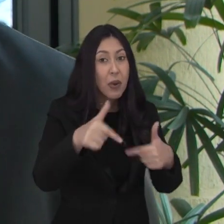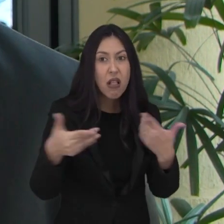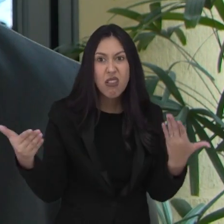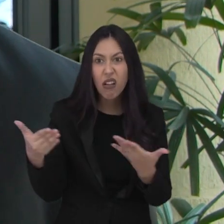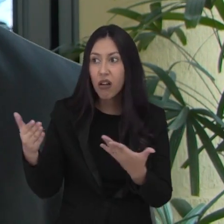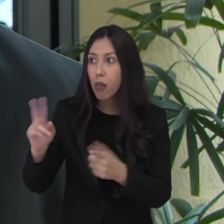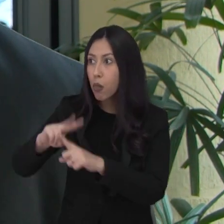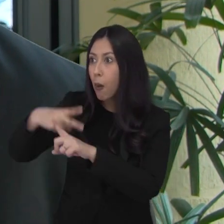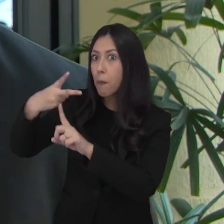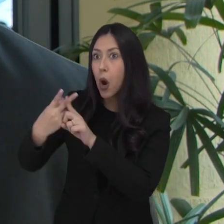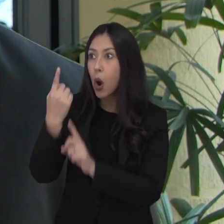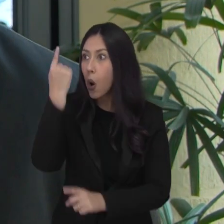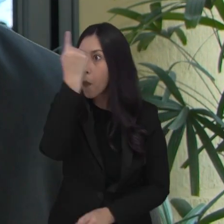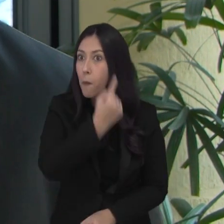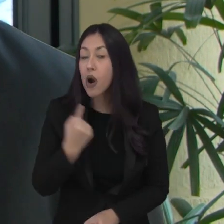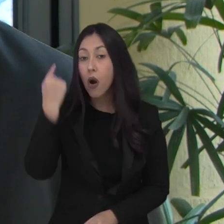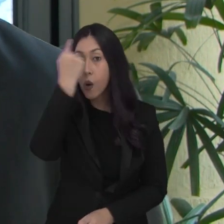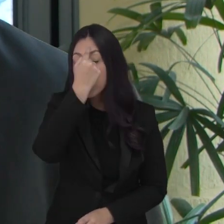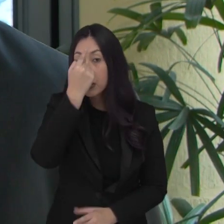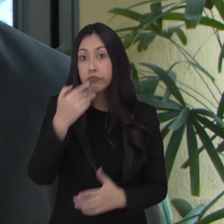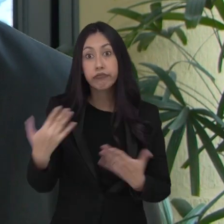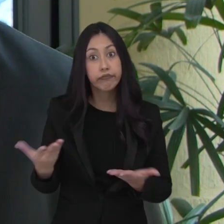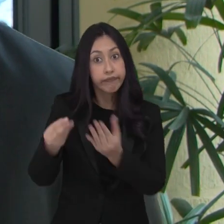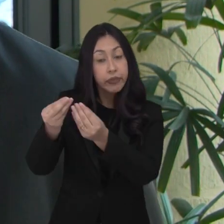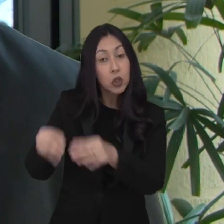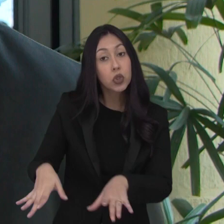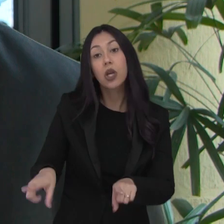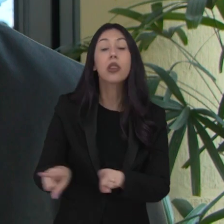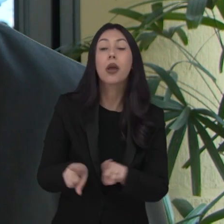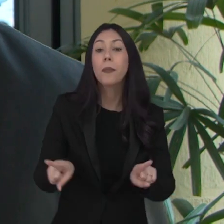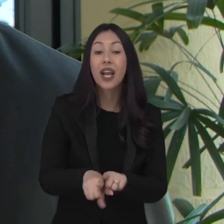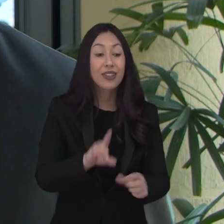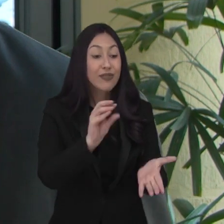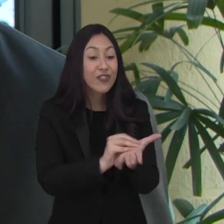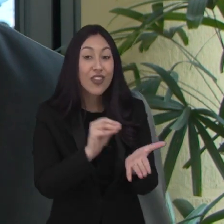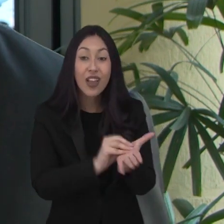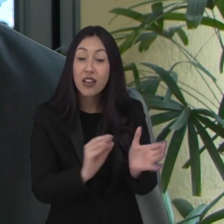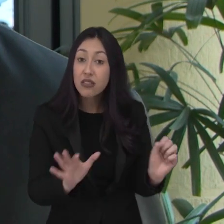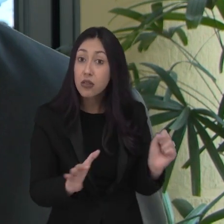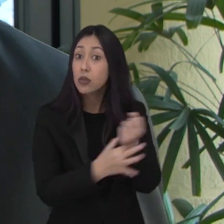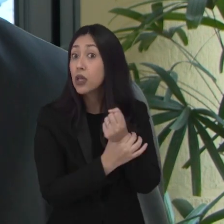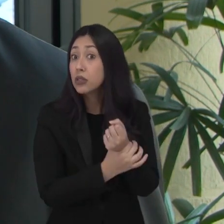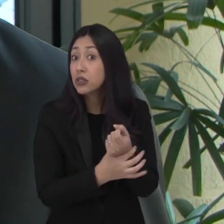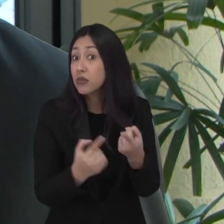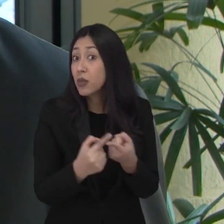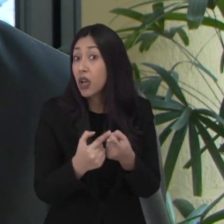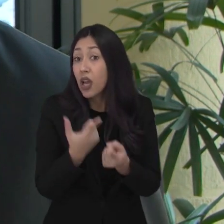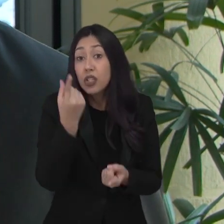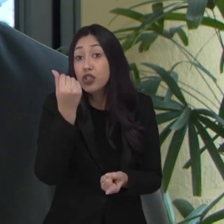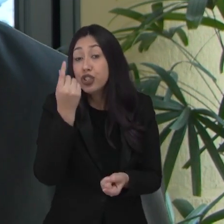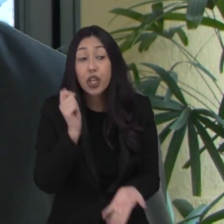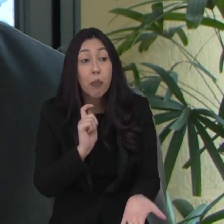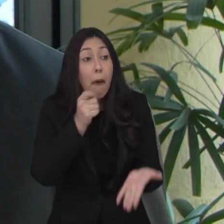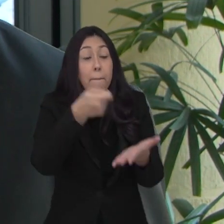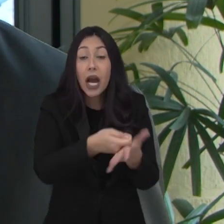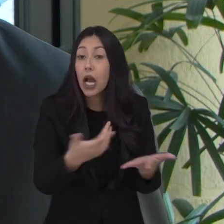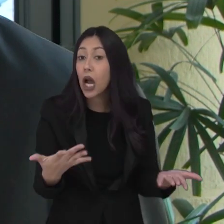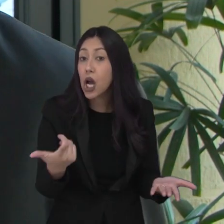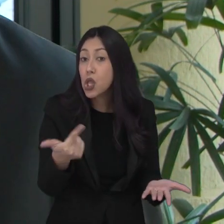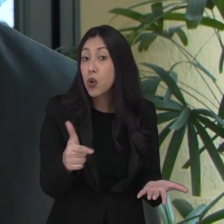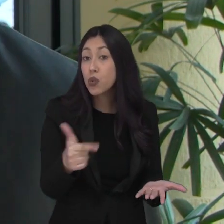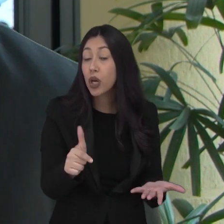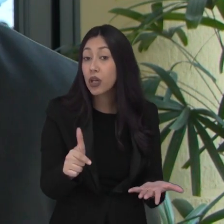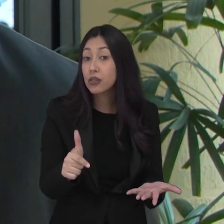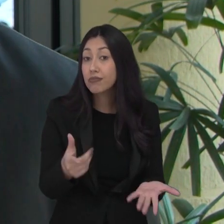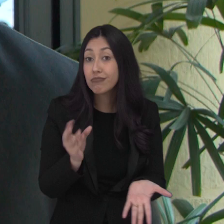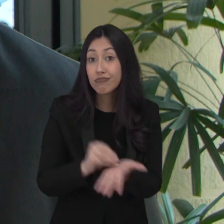para chegar até o trabalho. Isso é um ponto. Questão da segurança, vai faltar segurança pública. Por quê? Porque não tem recurso para aplicar, uma